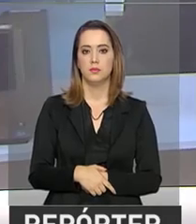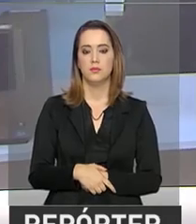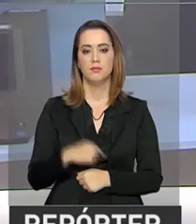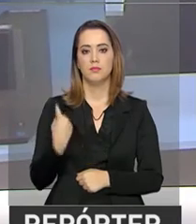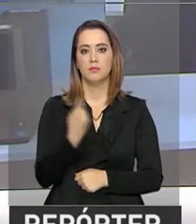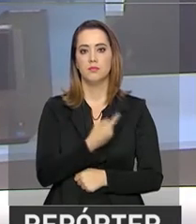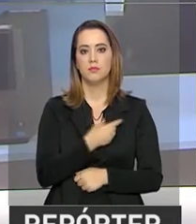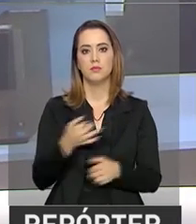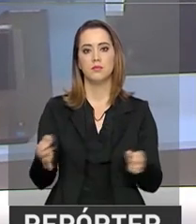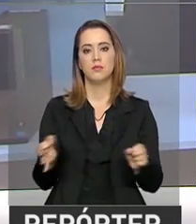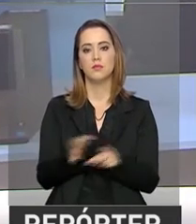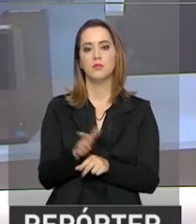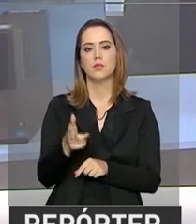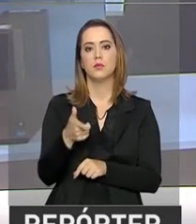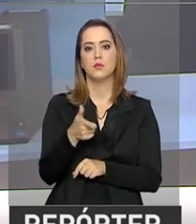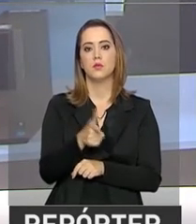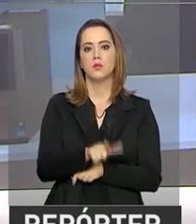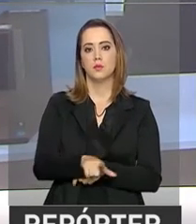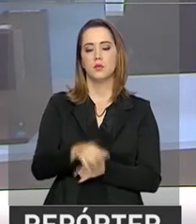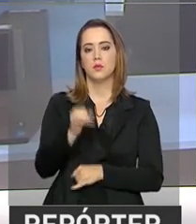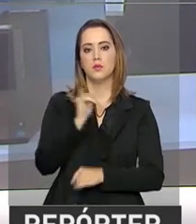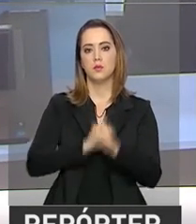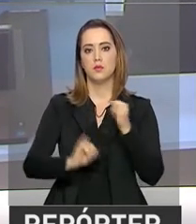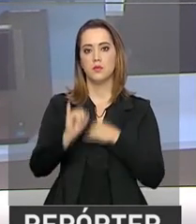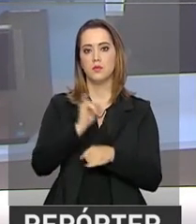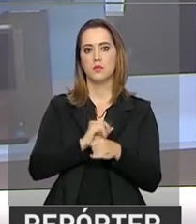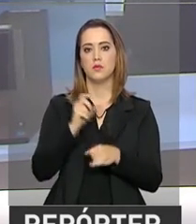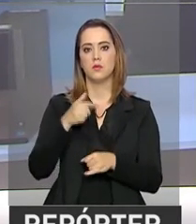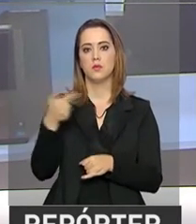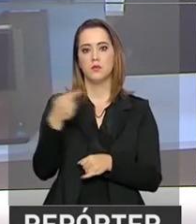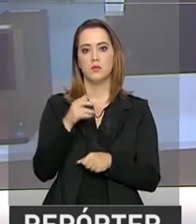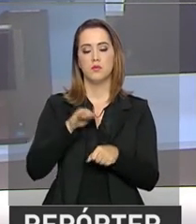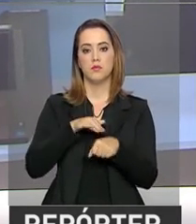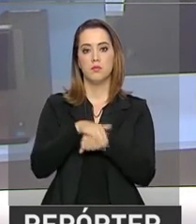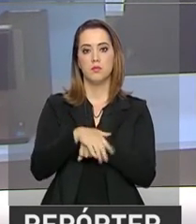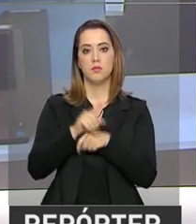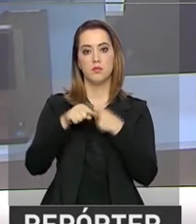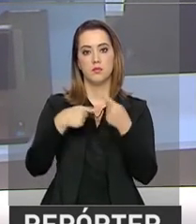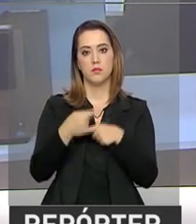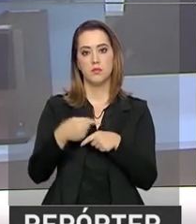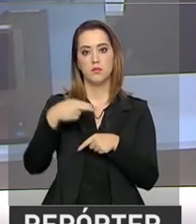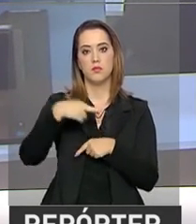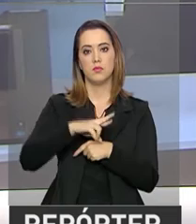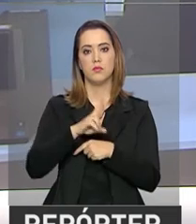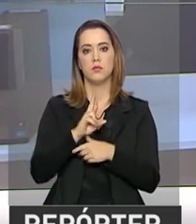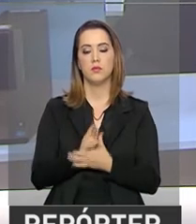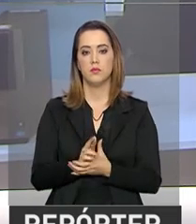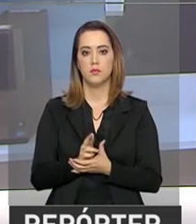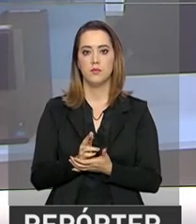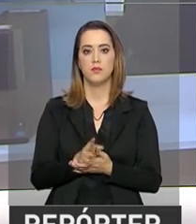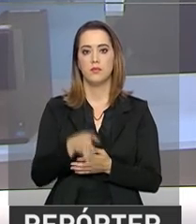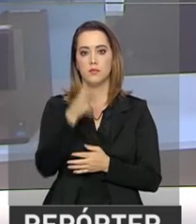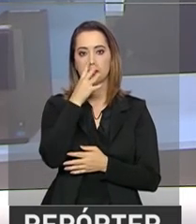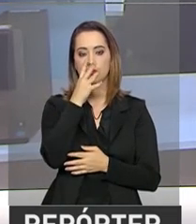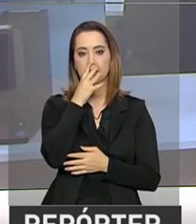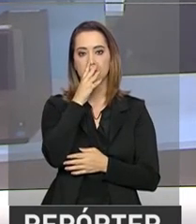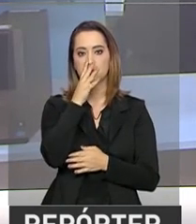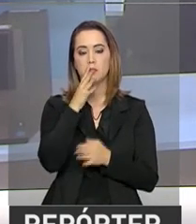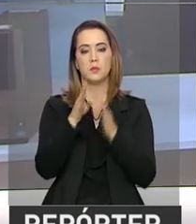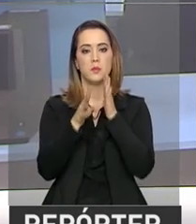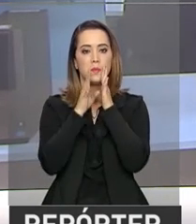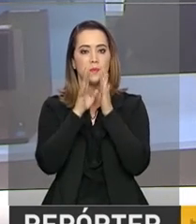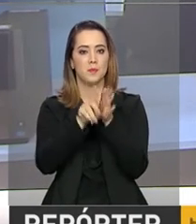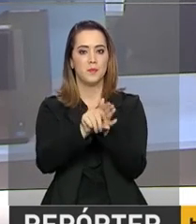e nós ficamos por aqui voltamos a qualquer momento com outras informações ou as sete horas da noite na próxima edição do repórter NBR